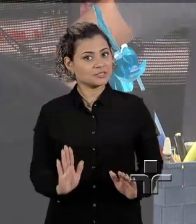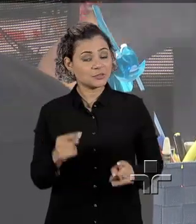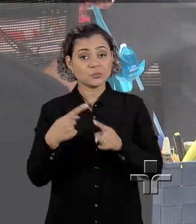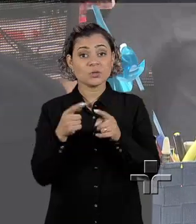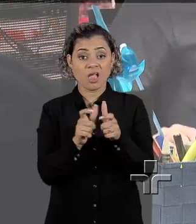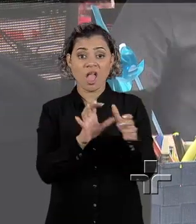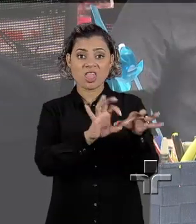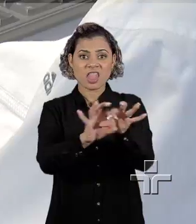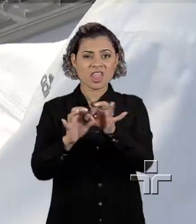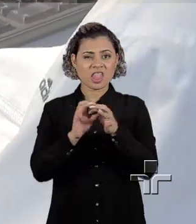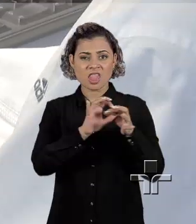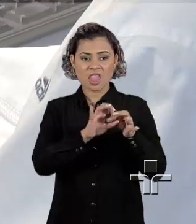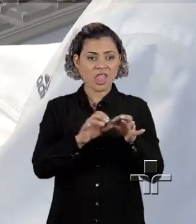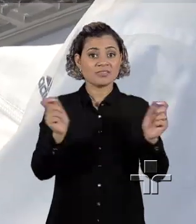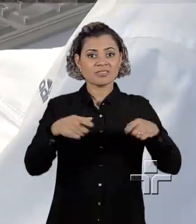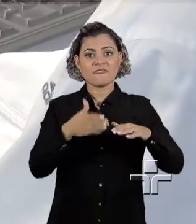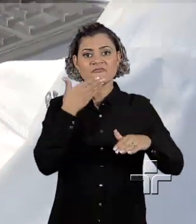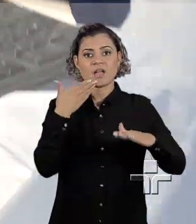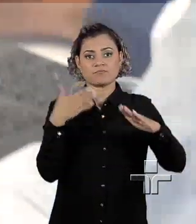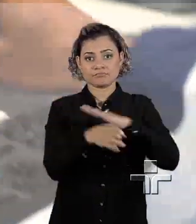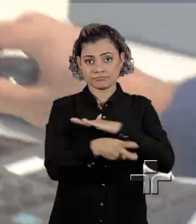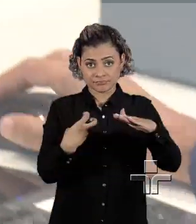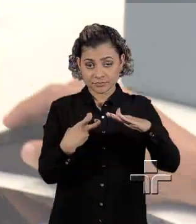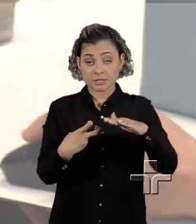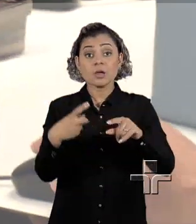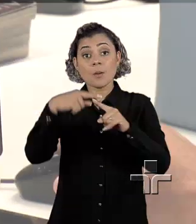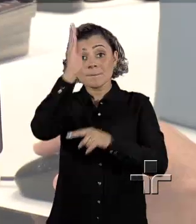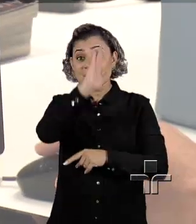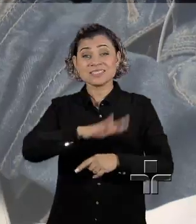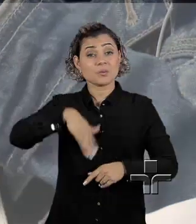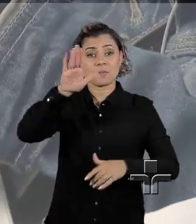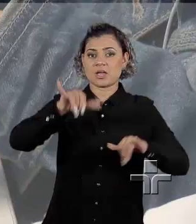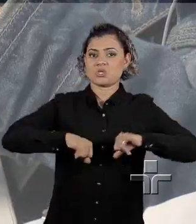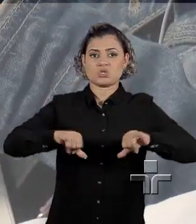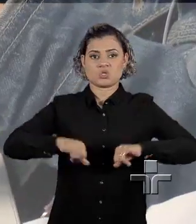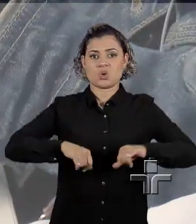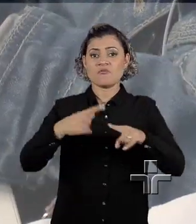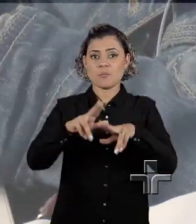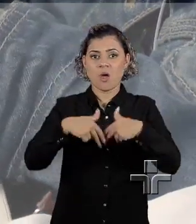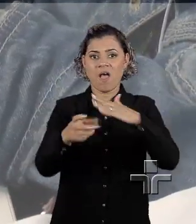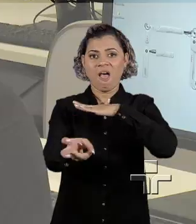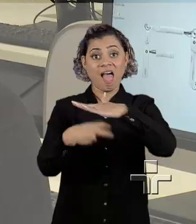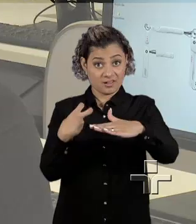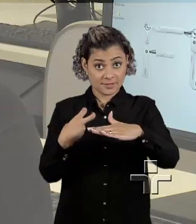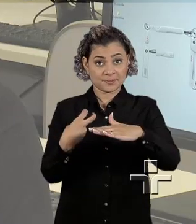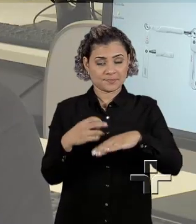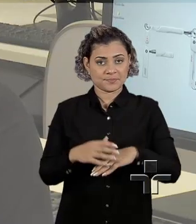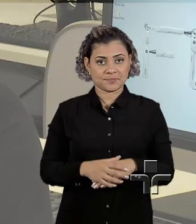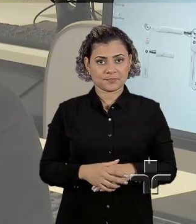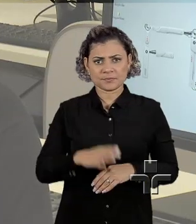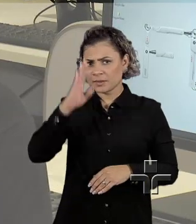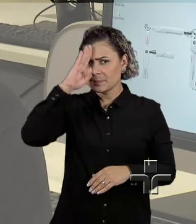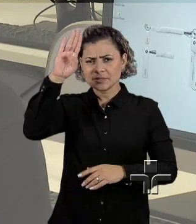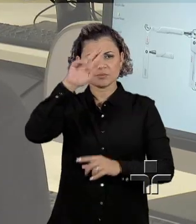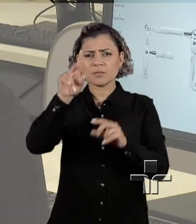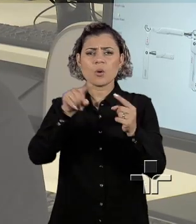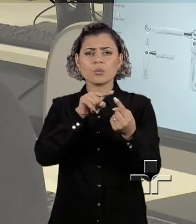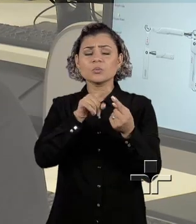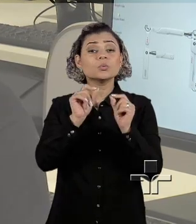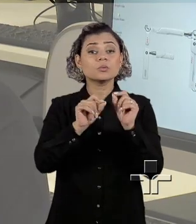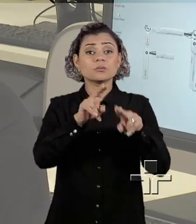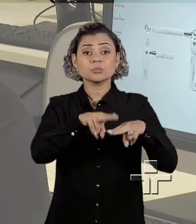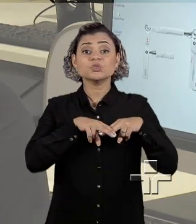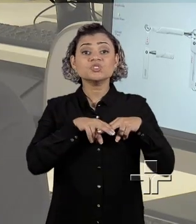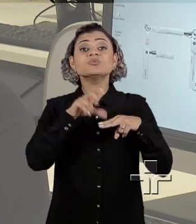o número de alvos. O Brasil é um dos países que mais sofrem com a ação dos hackers. Um dos principais motivos é a questão da